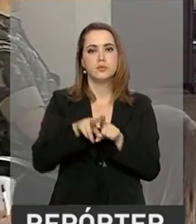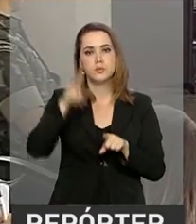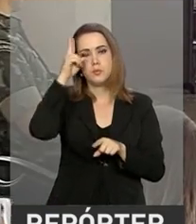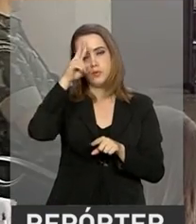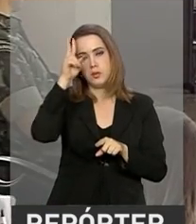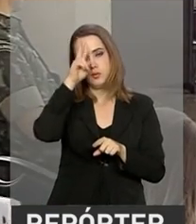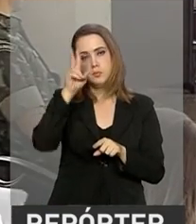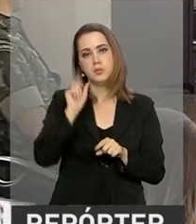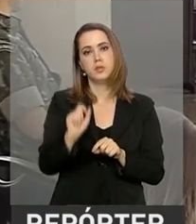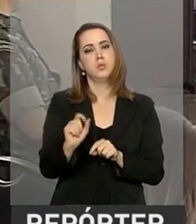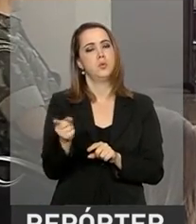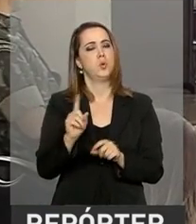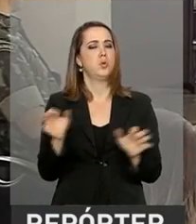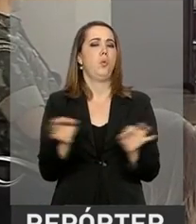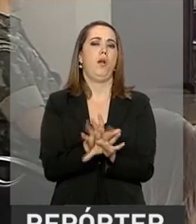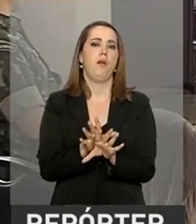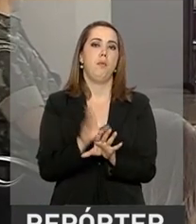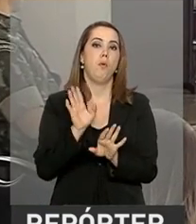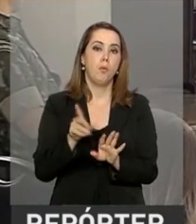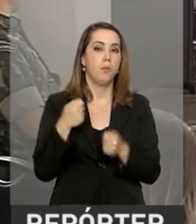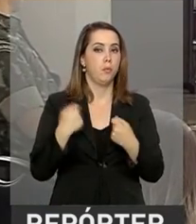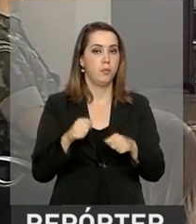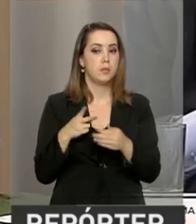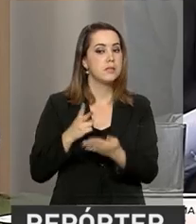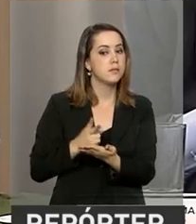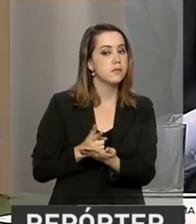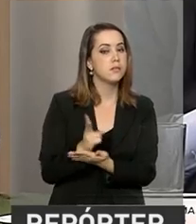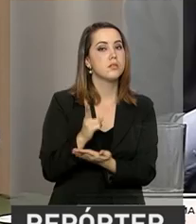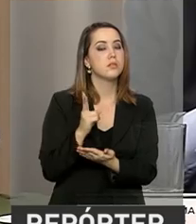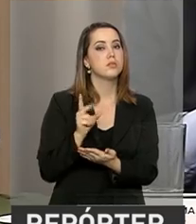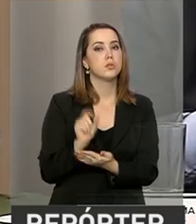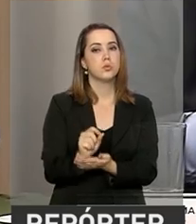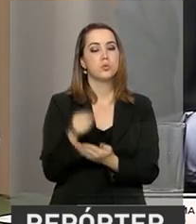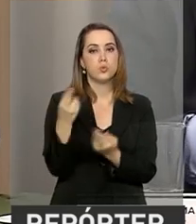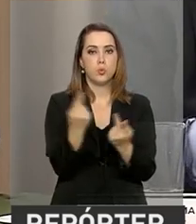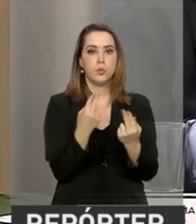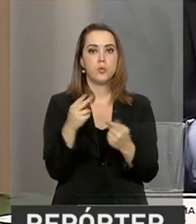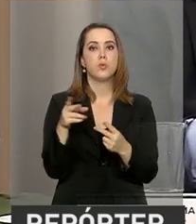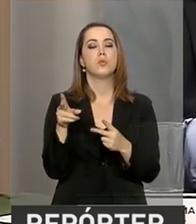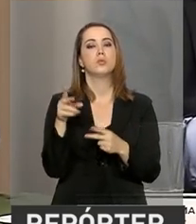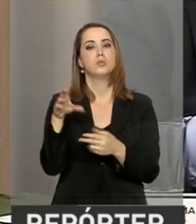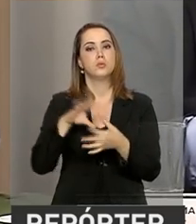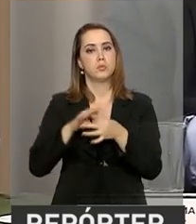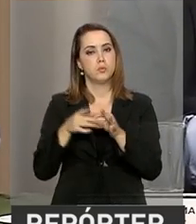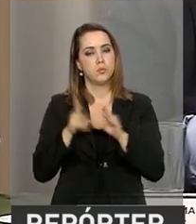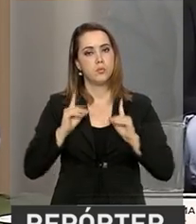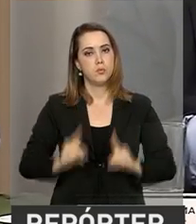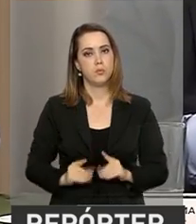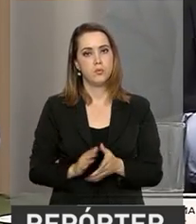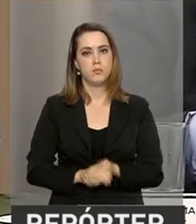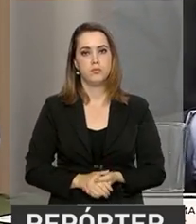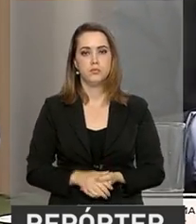mesmo efetivo vai ser mantido durante as Paralimpíadas. A garantia da lei e da ordem continua e nós continuamos cumprindo nosso papel.